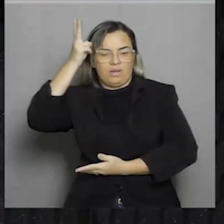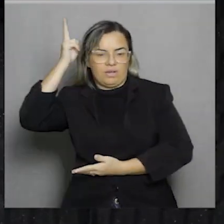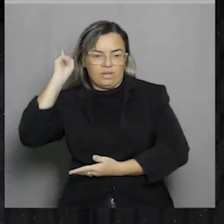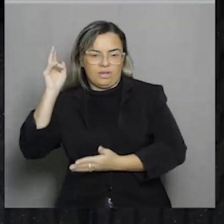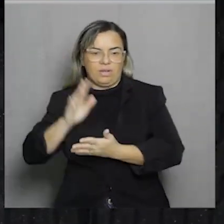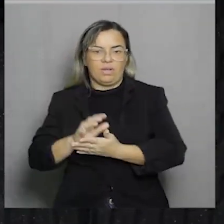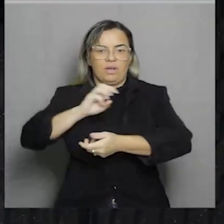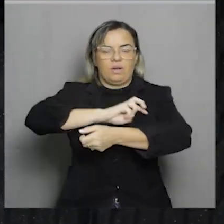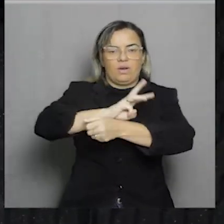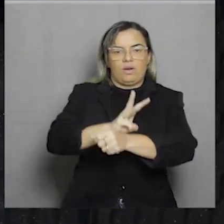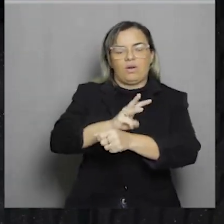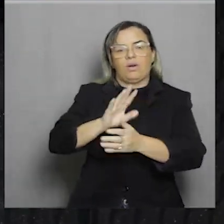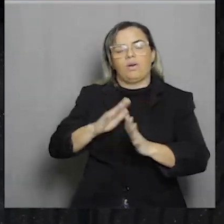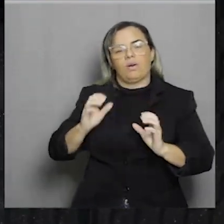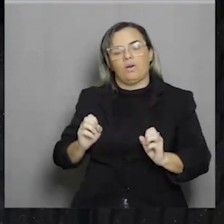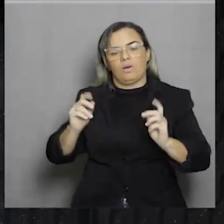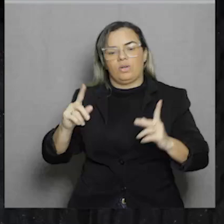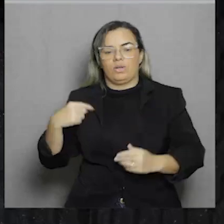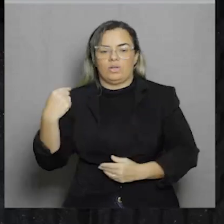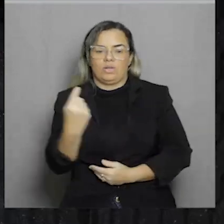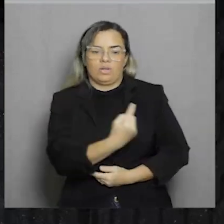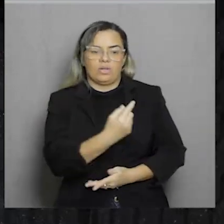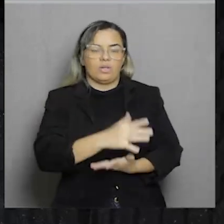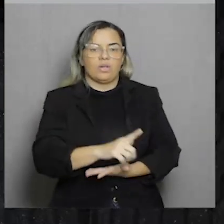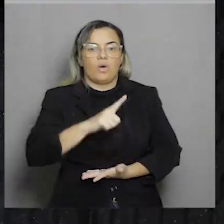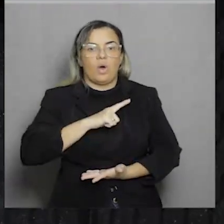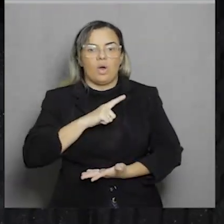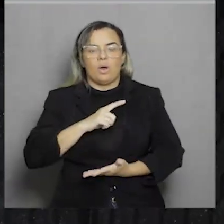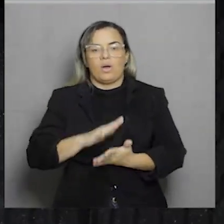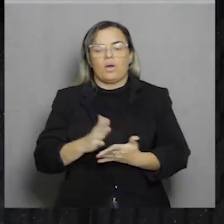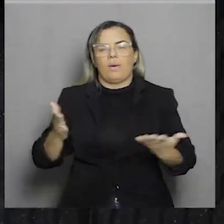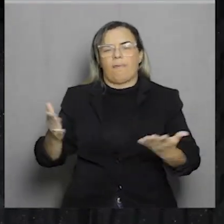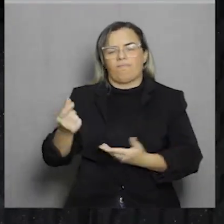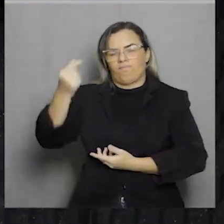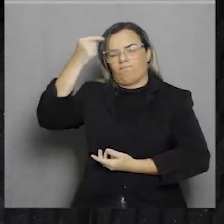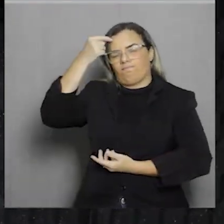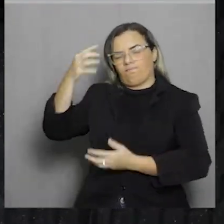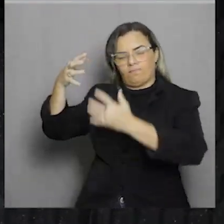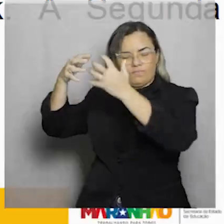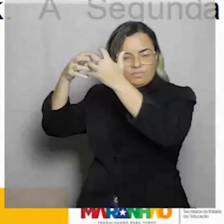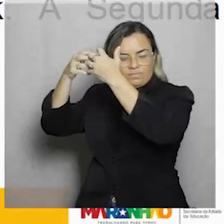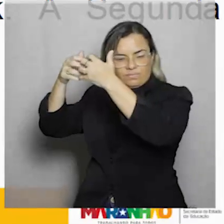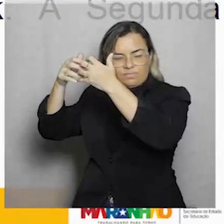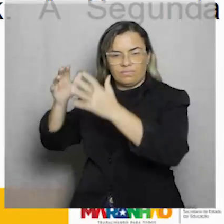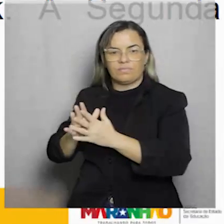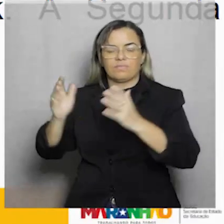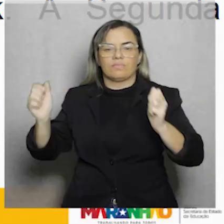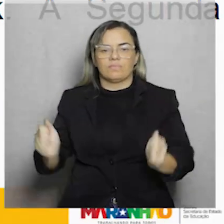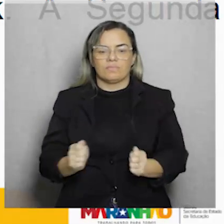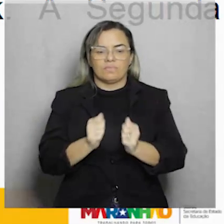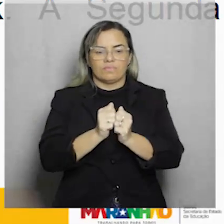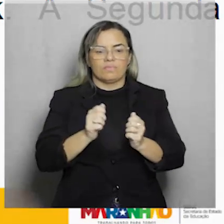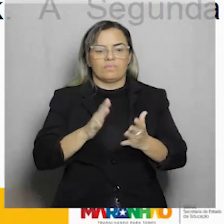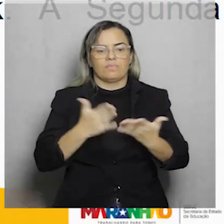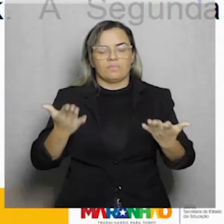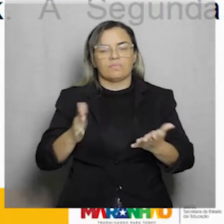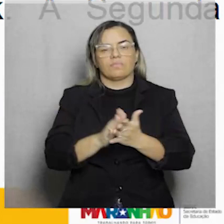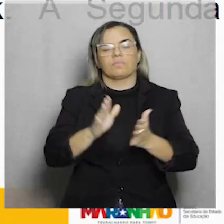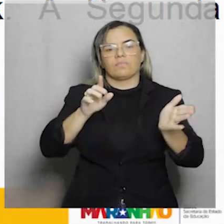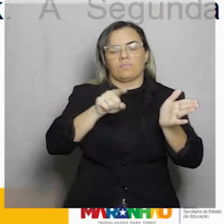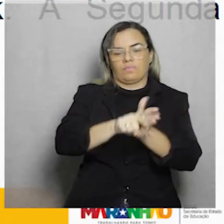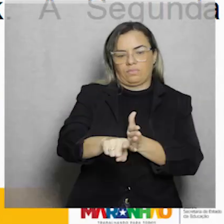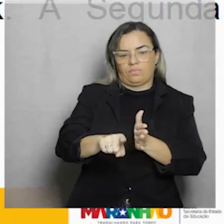da UEMA, ok? Nós temos aqui hoje, para refletirmos juntos, um item em questão que